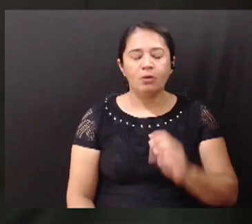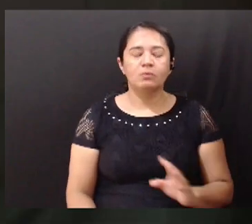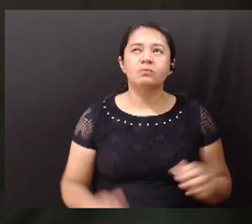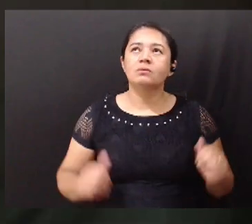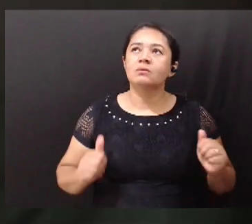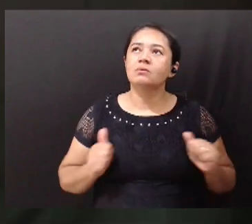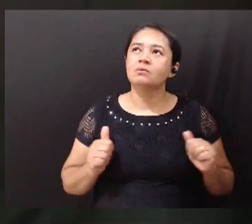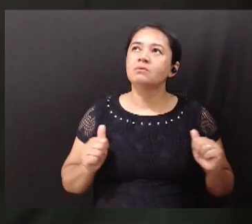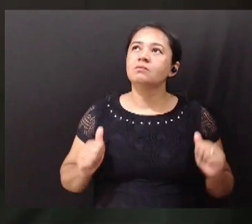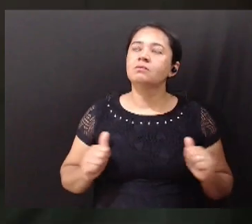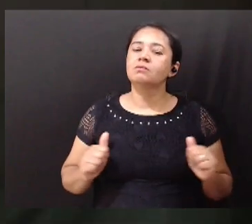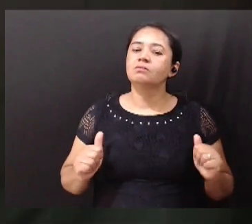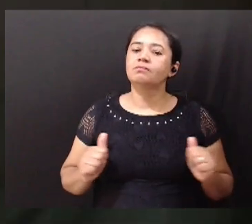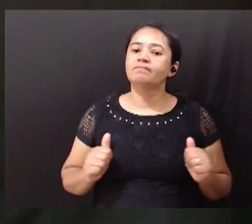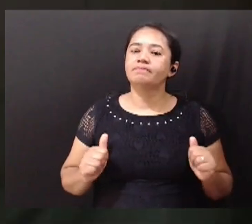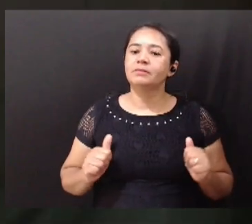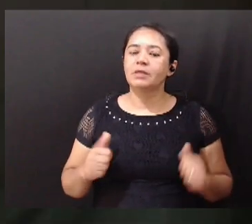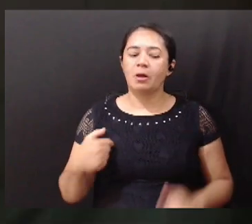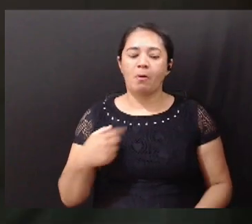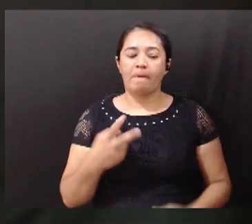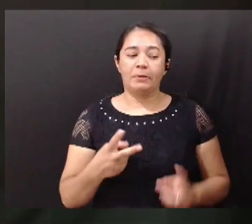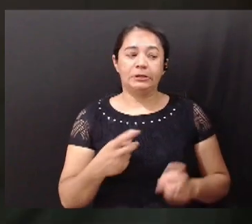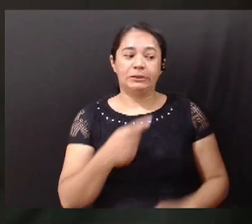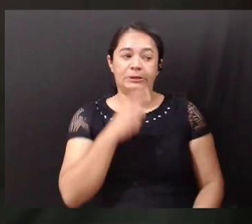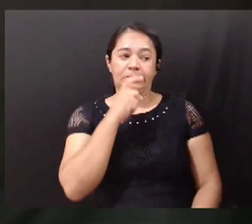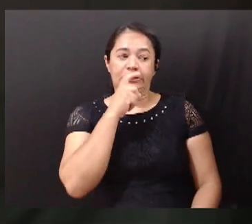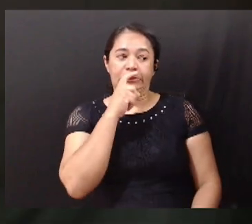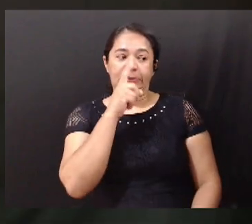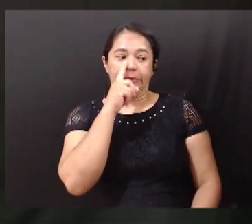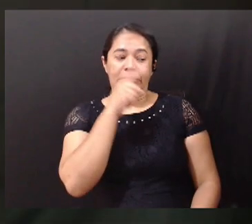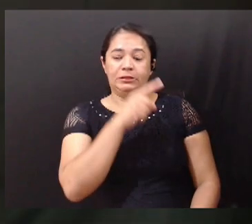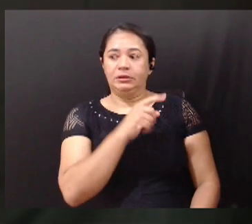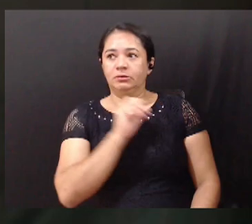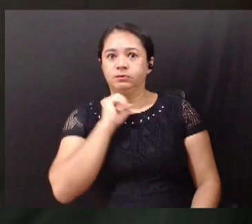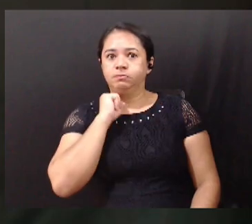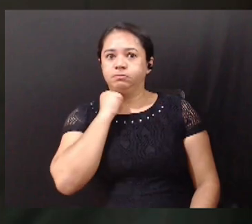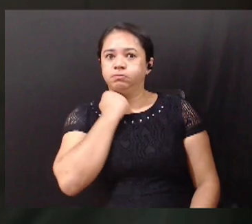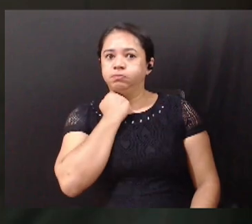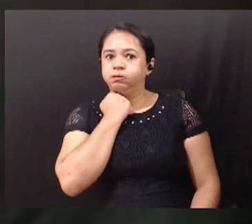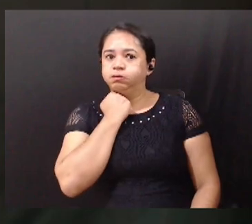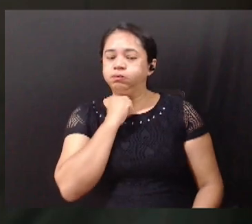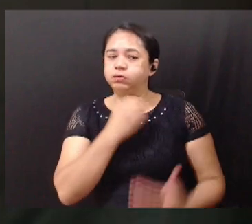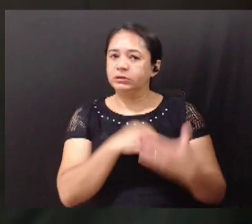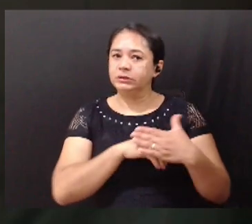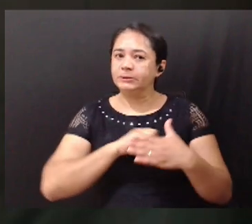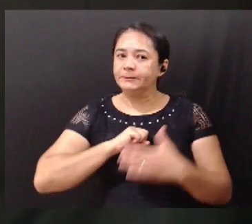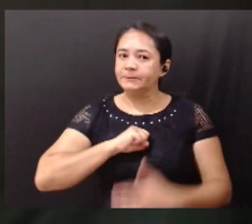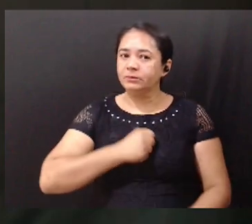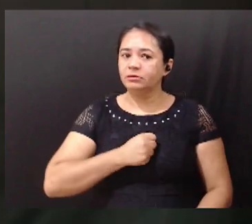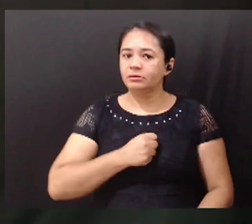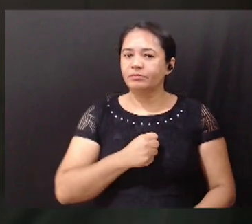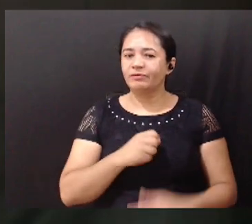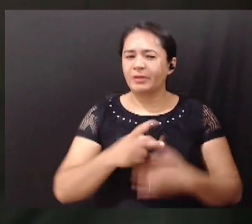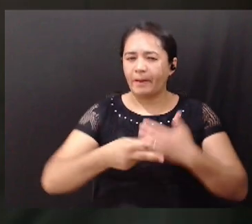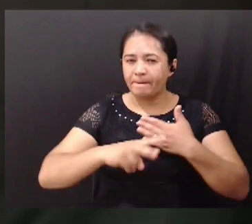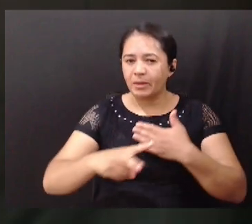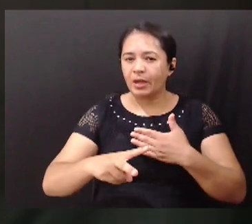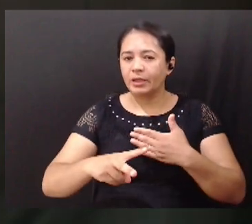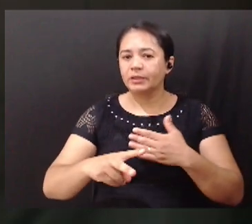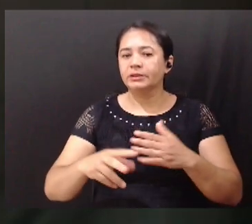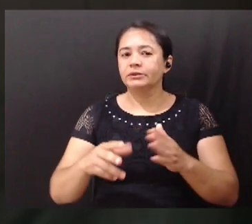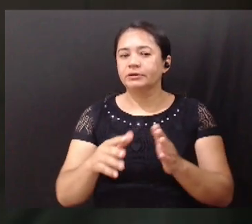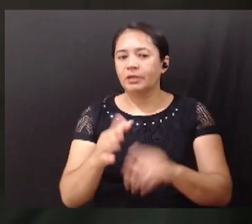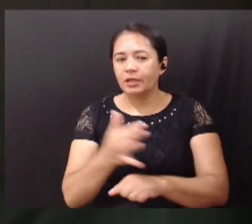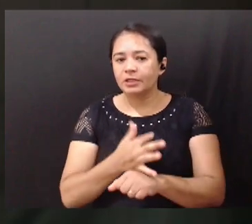tô percebendo que a mãe está explodindo por dentro. Isso vai impactar as férias da criança também, a